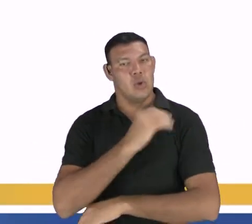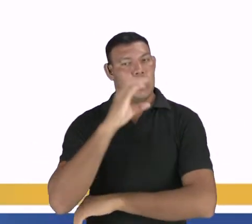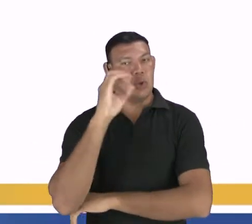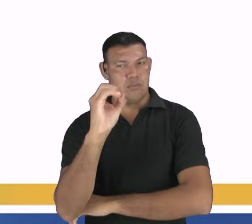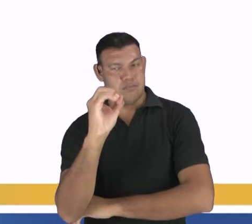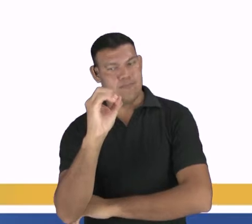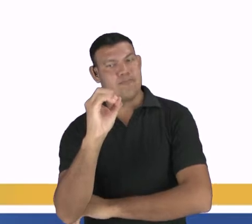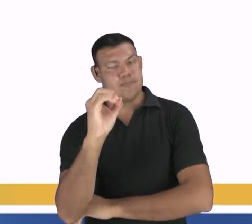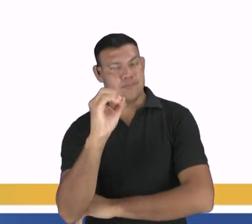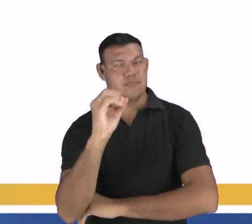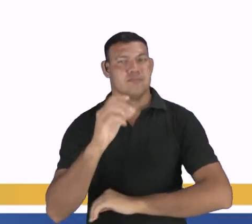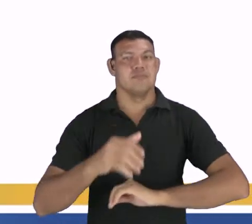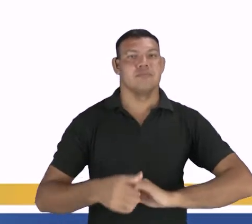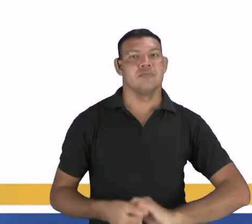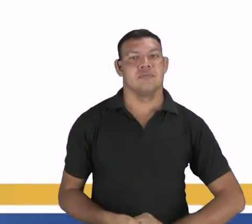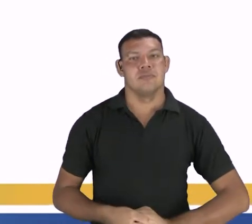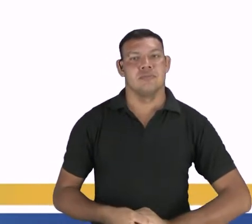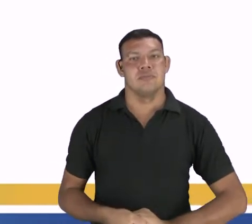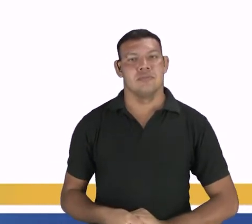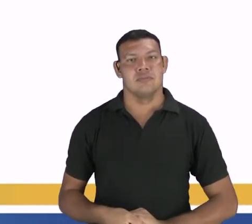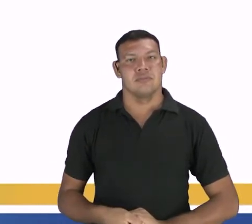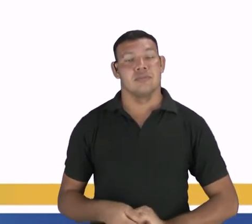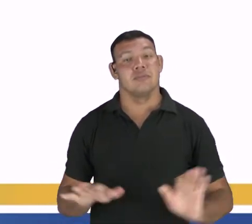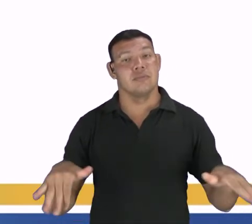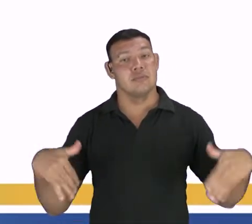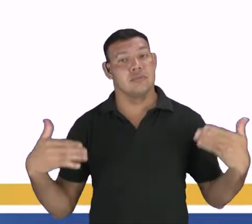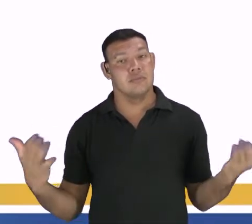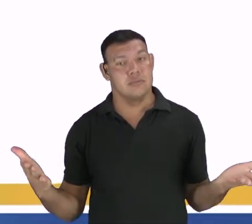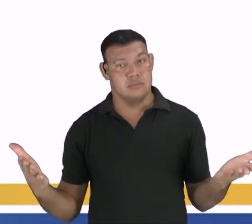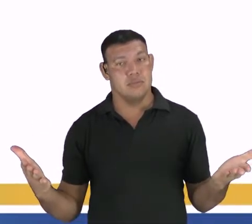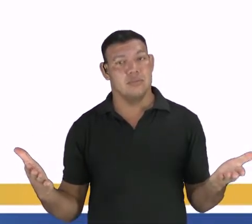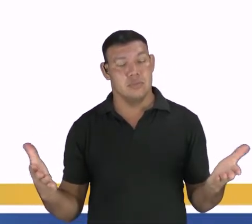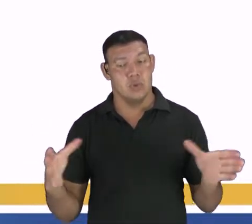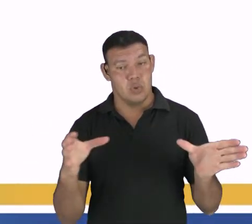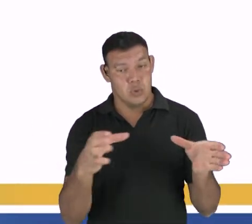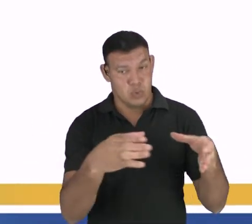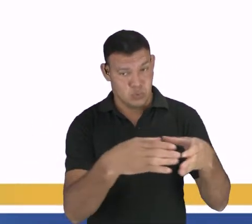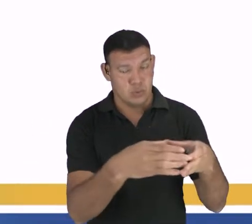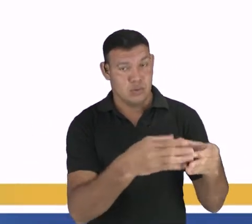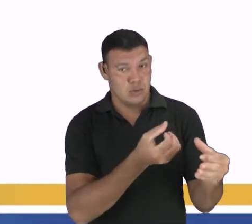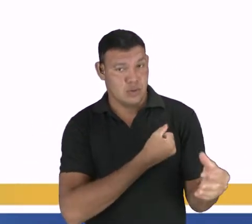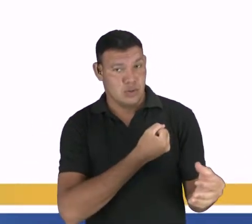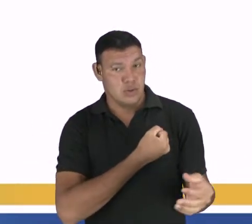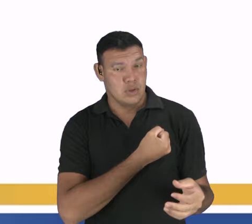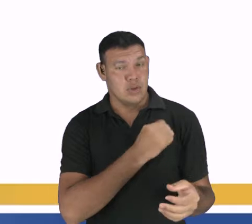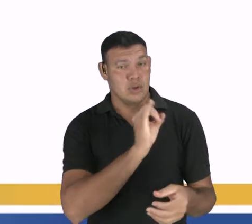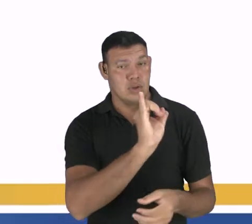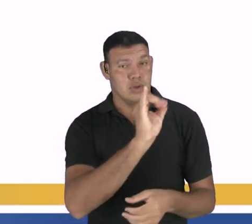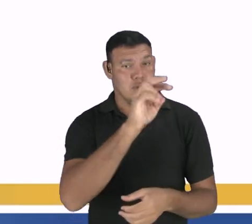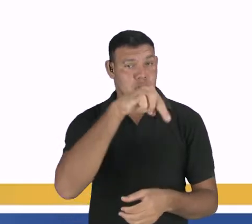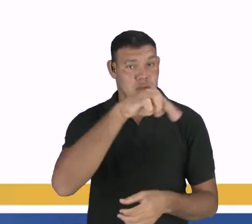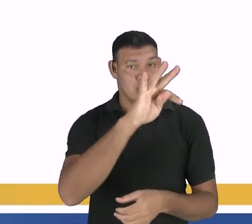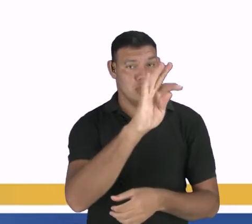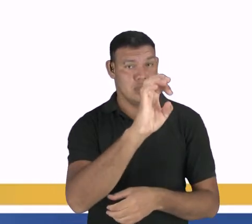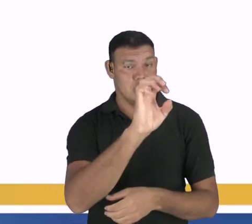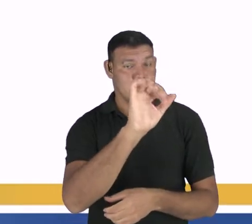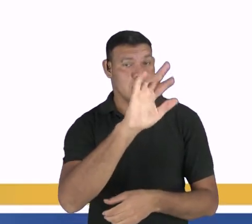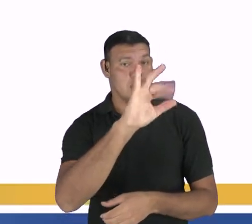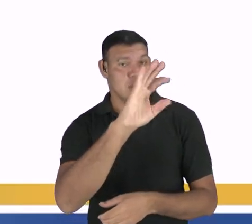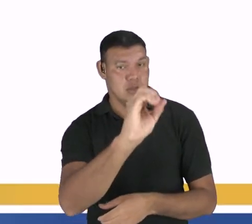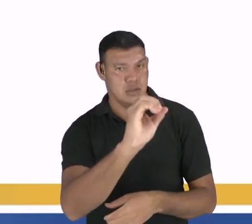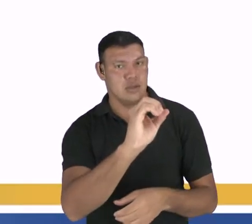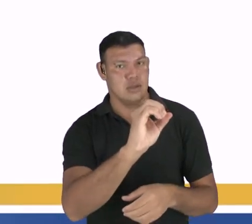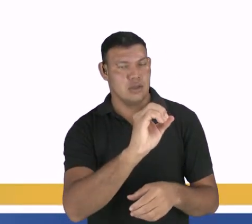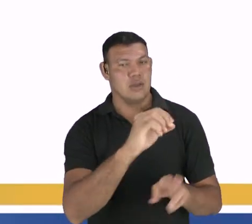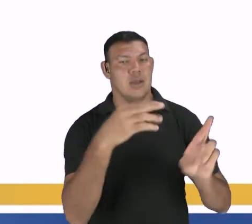nem positivo e nem negativo. Sendo assim, o conjunto dos inteiros, né, representado pela letrinha em maiúsculo